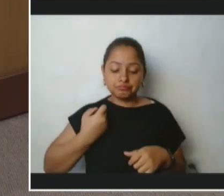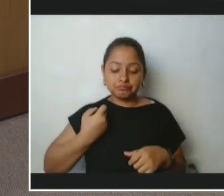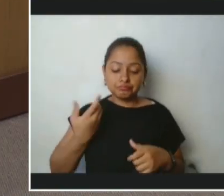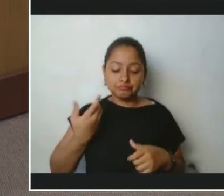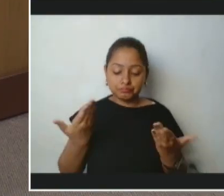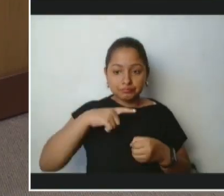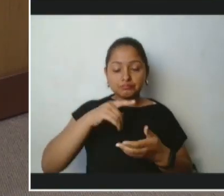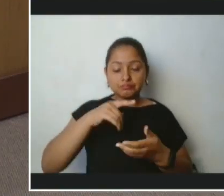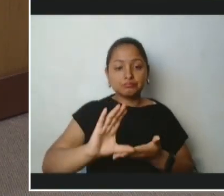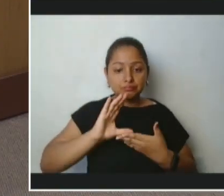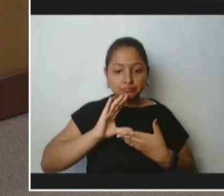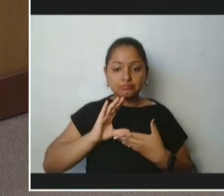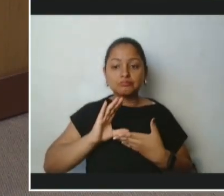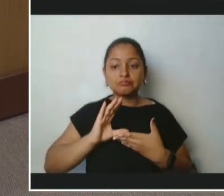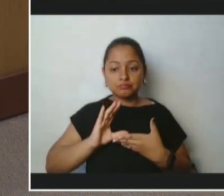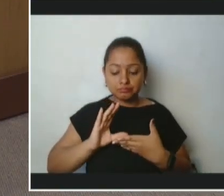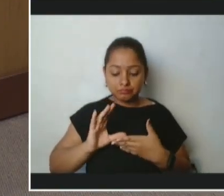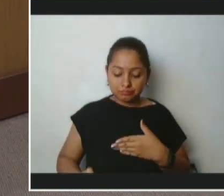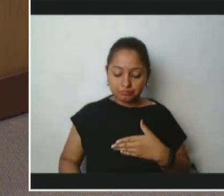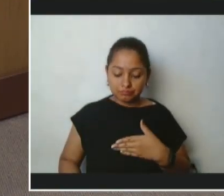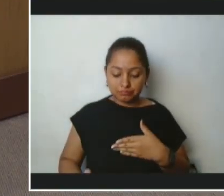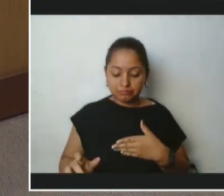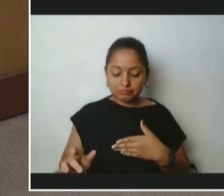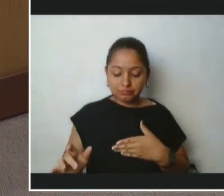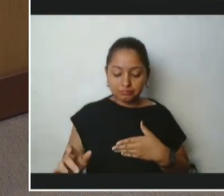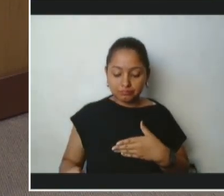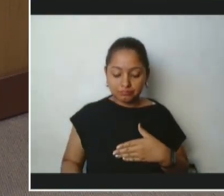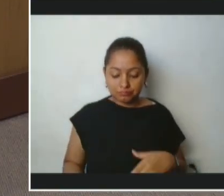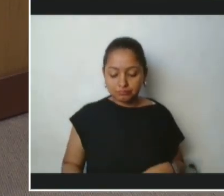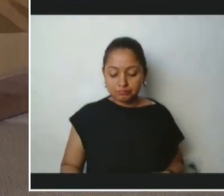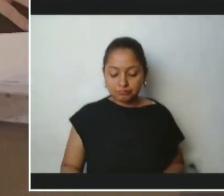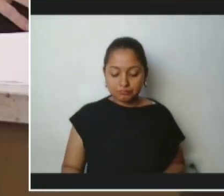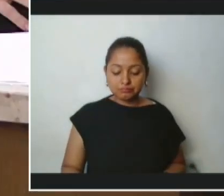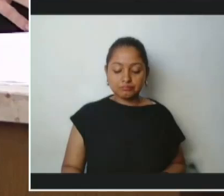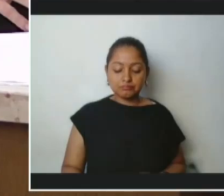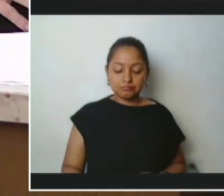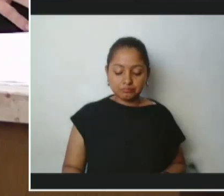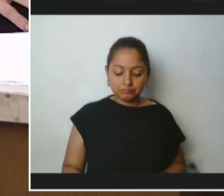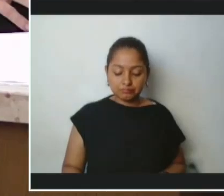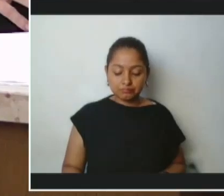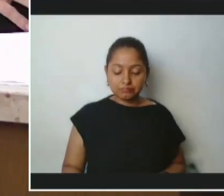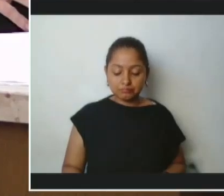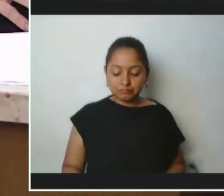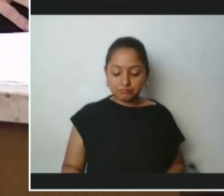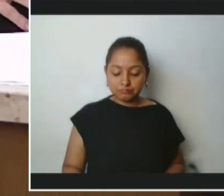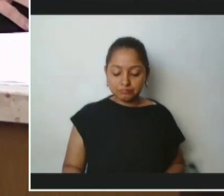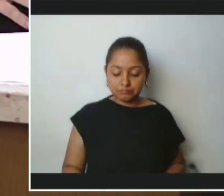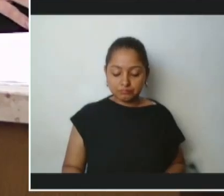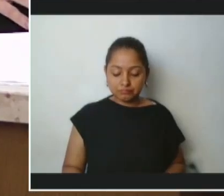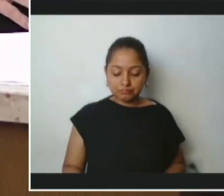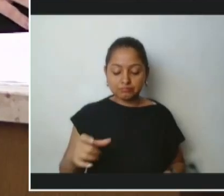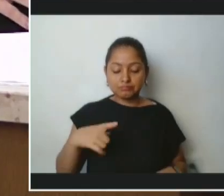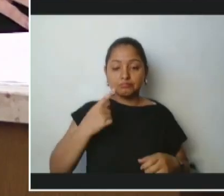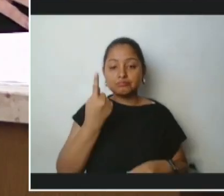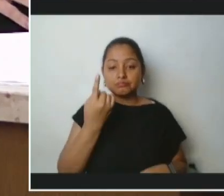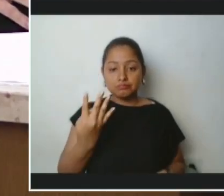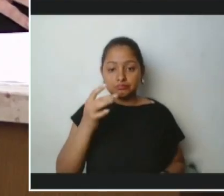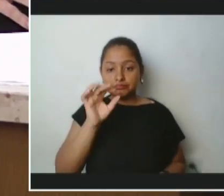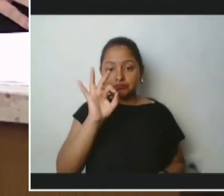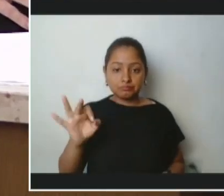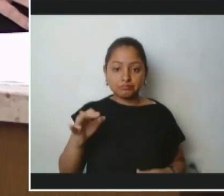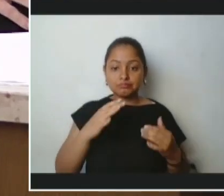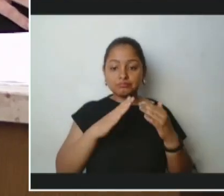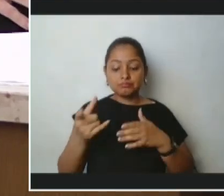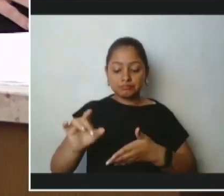funcionalismo que passa para o fundo é em torno de 14%, é isso? Sim. A retenção do funcionário é